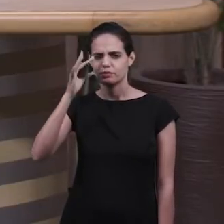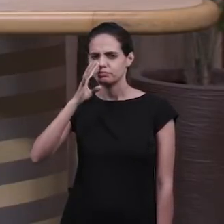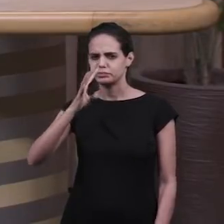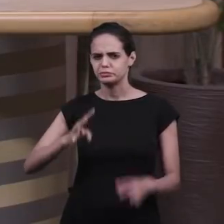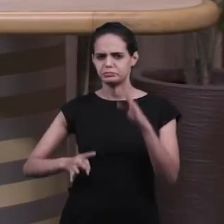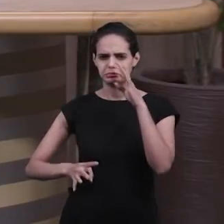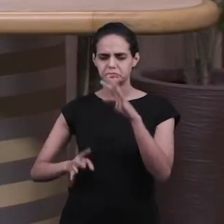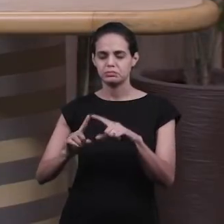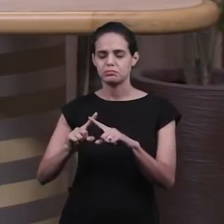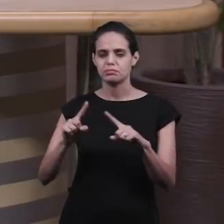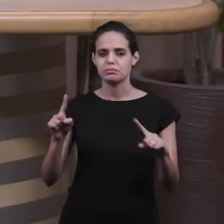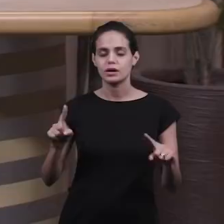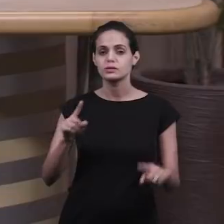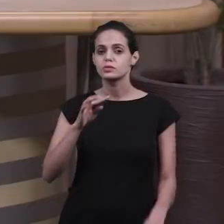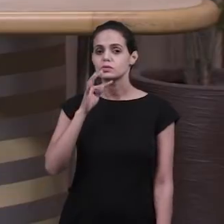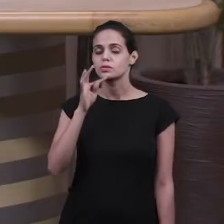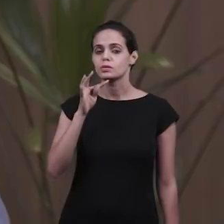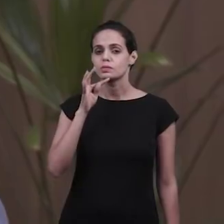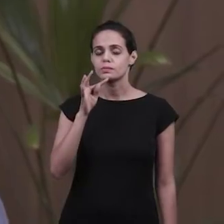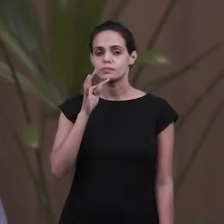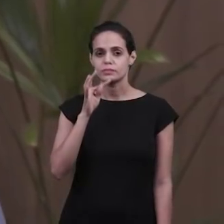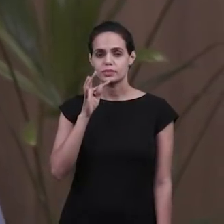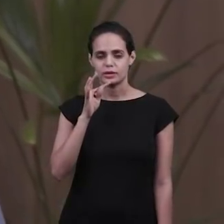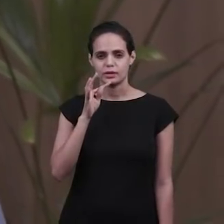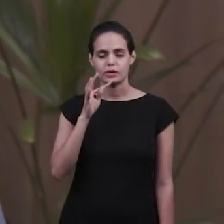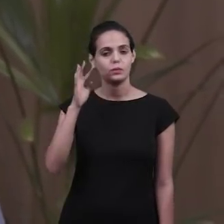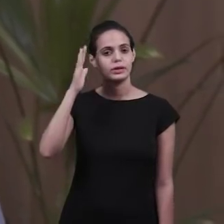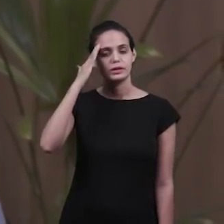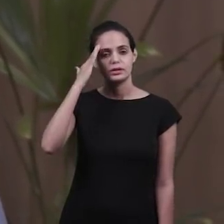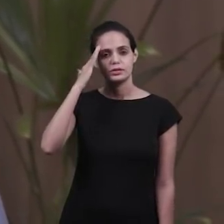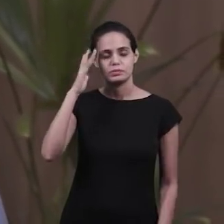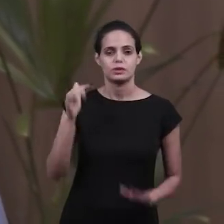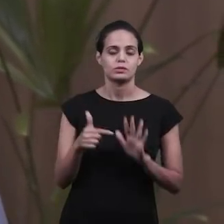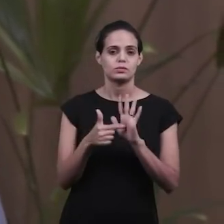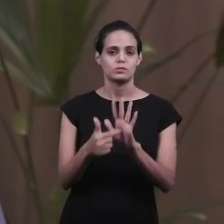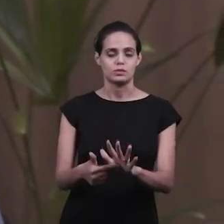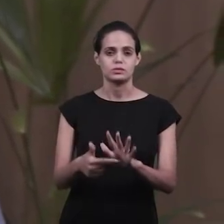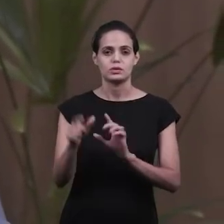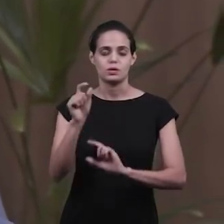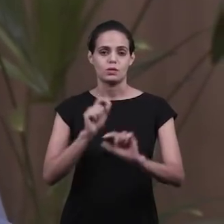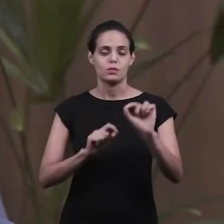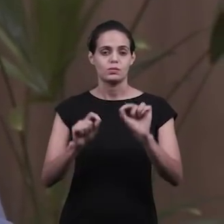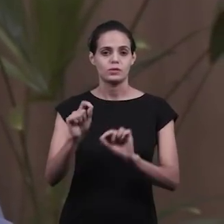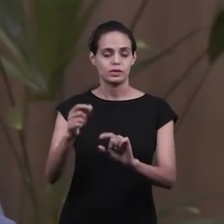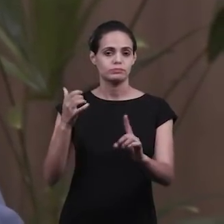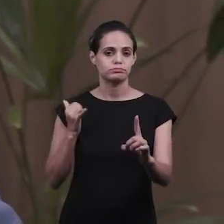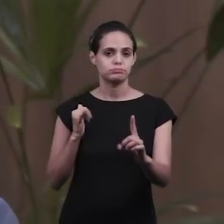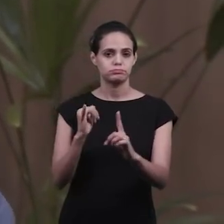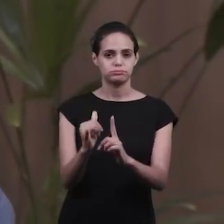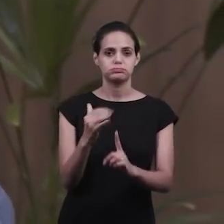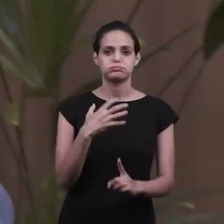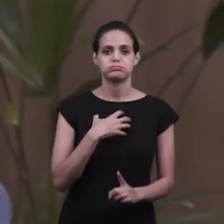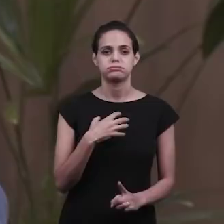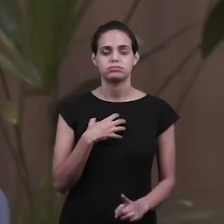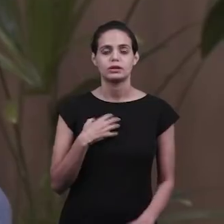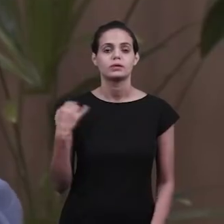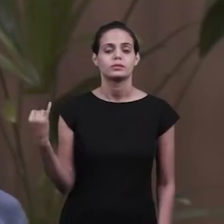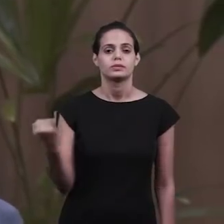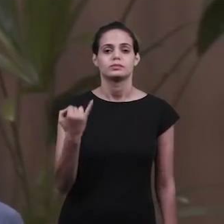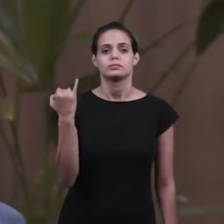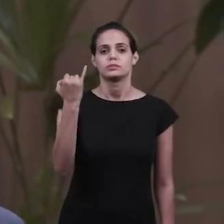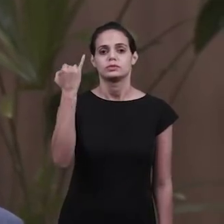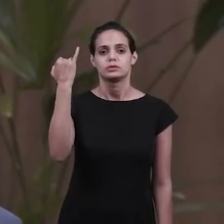Tomé, a linha de Tomé ali é uma linha extremamente profética e importante, e eu diria